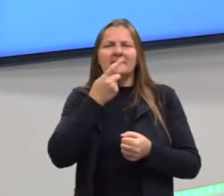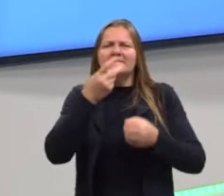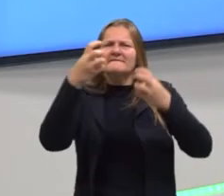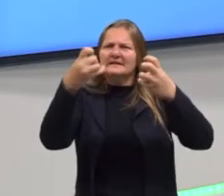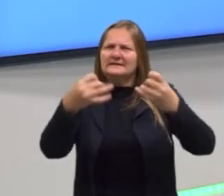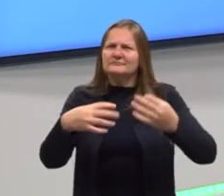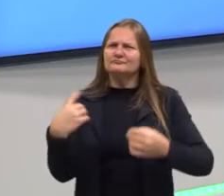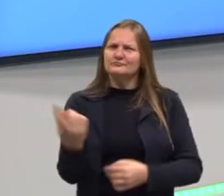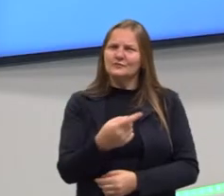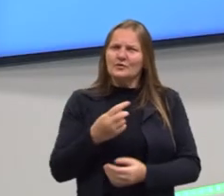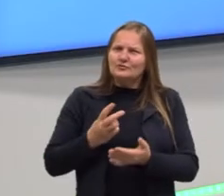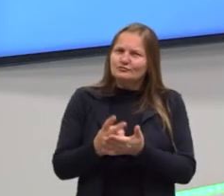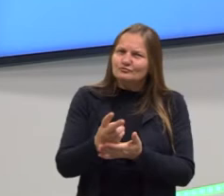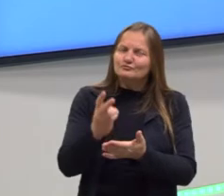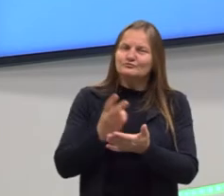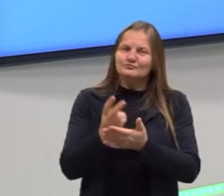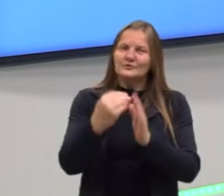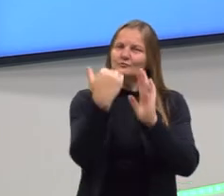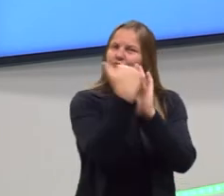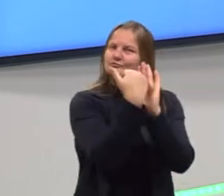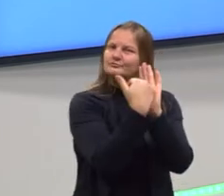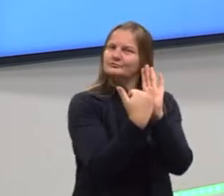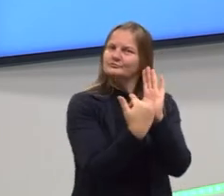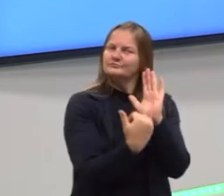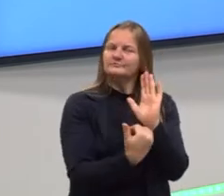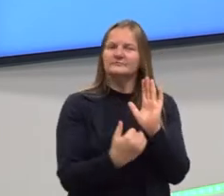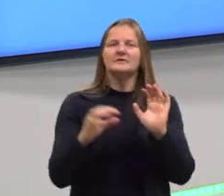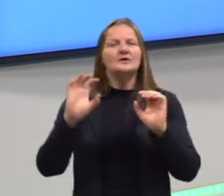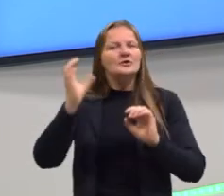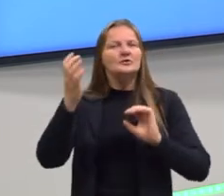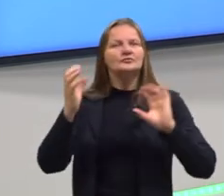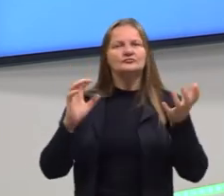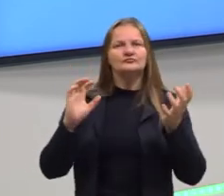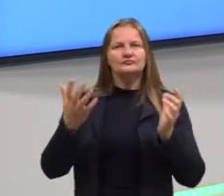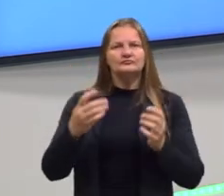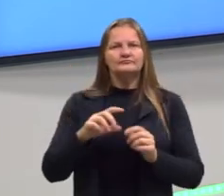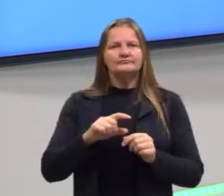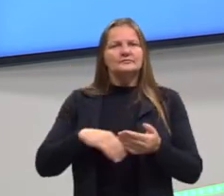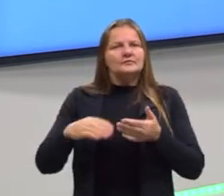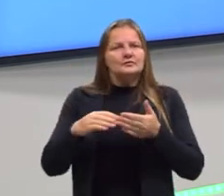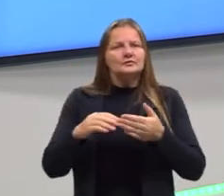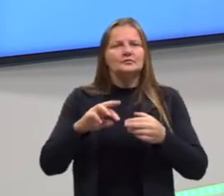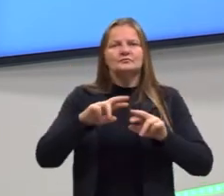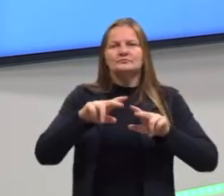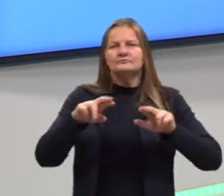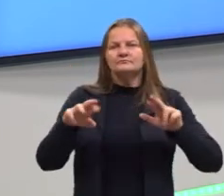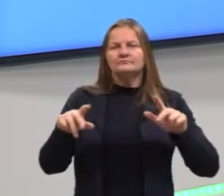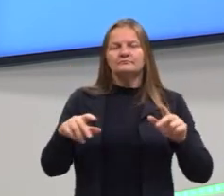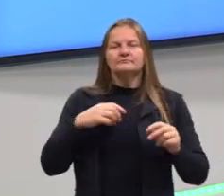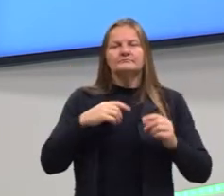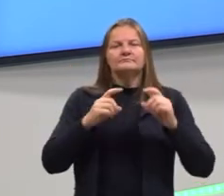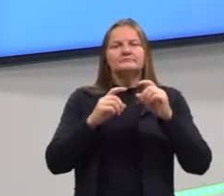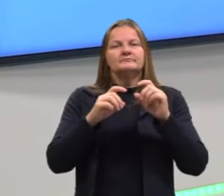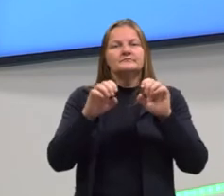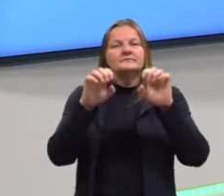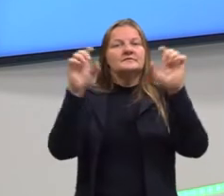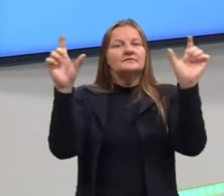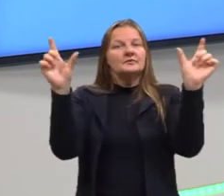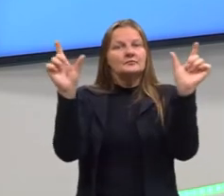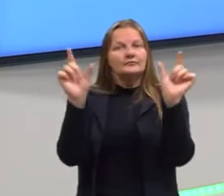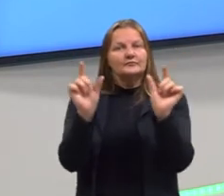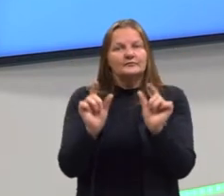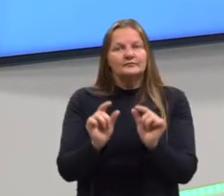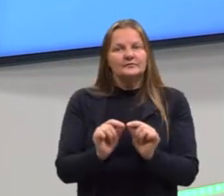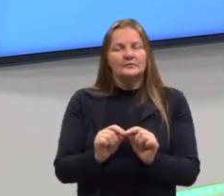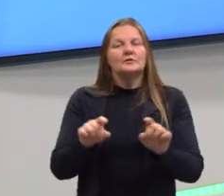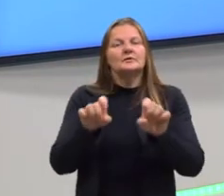nós sempre seguimos ele a ordem dos termos para resolver né a nossa tanto se for uma expressão numérica